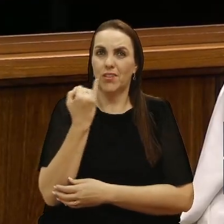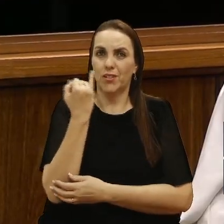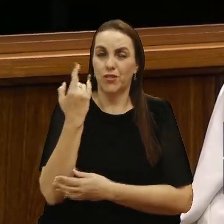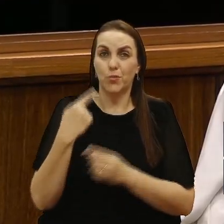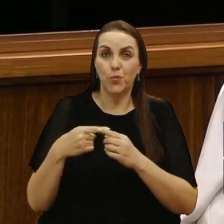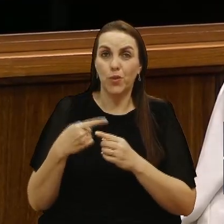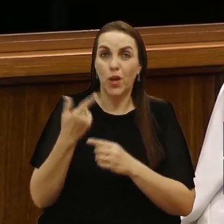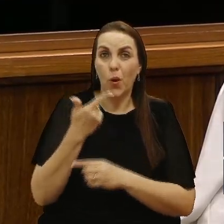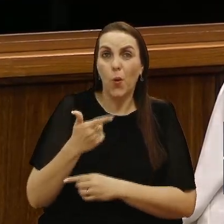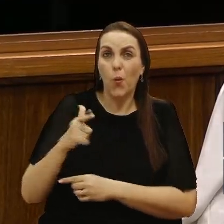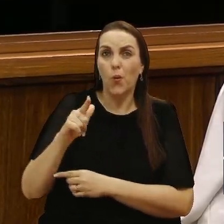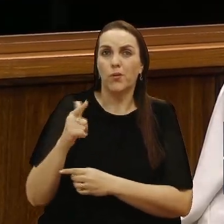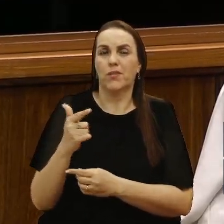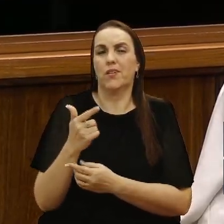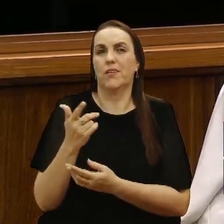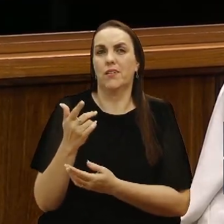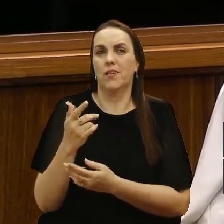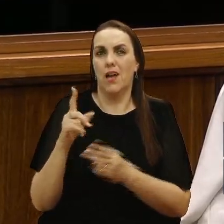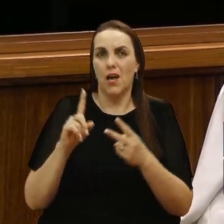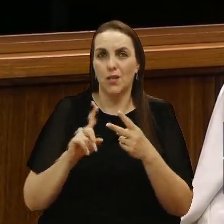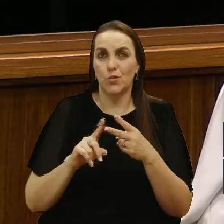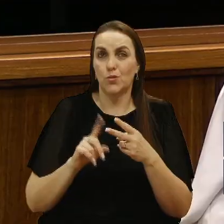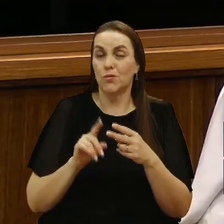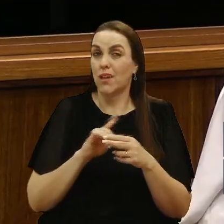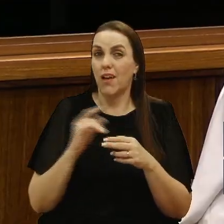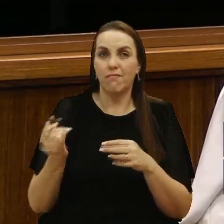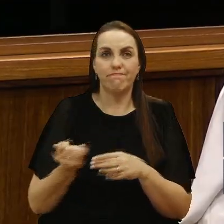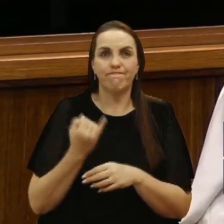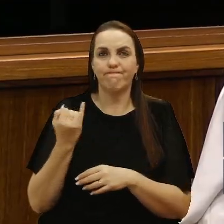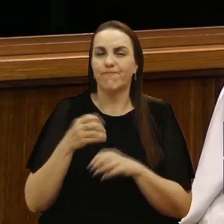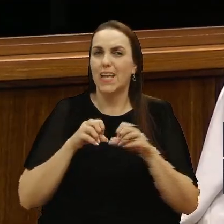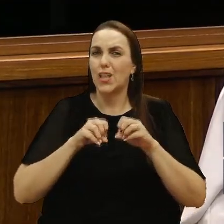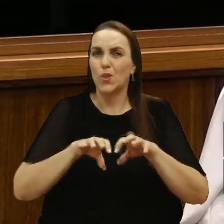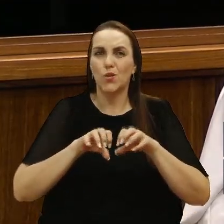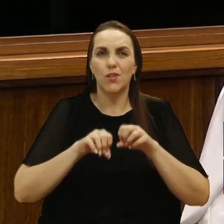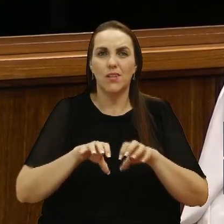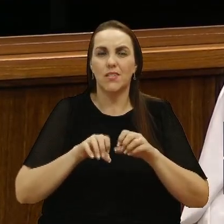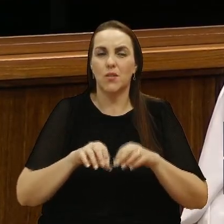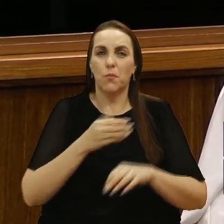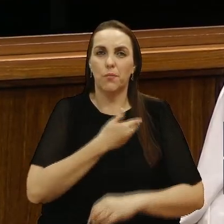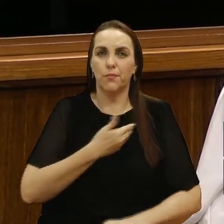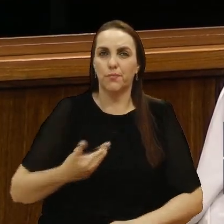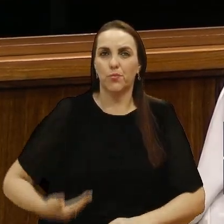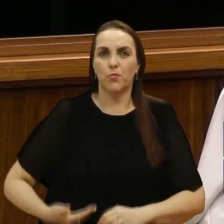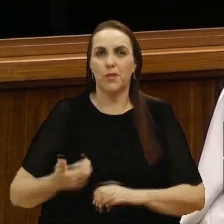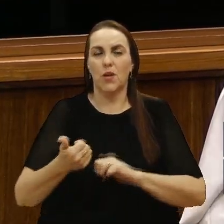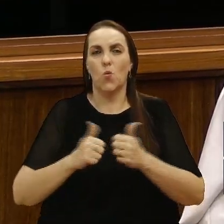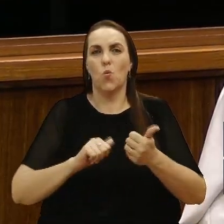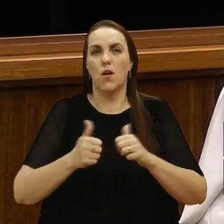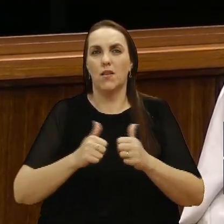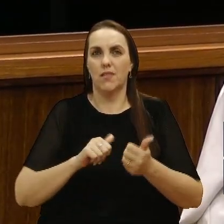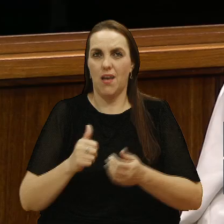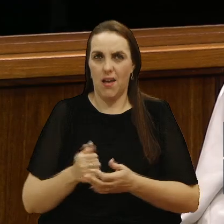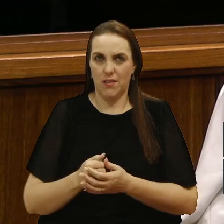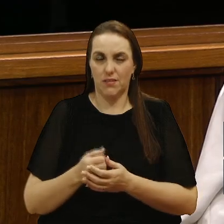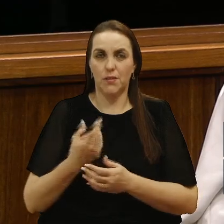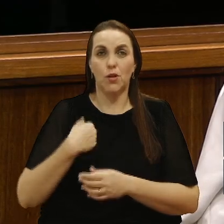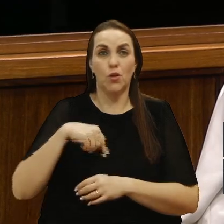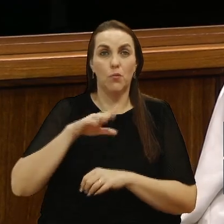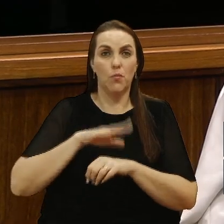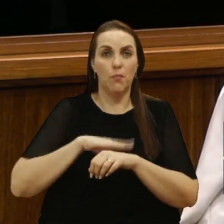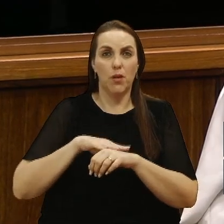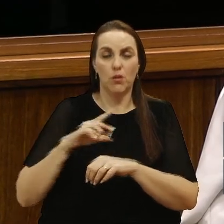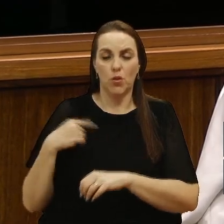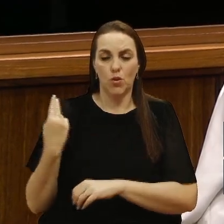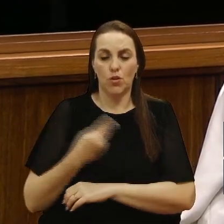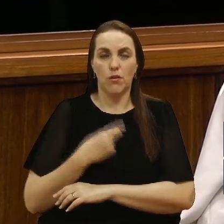outra coisa importantíssima, a educação pública de qualidade. Quando a gente vem aqui